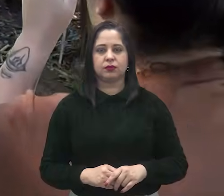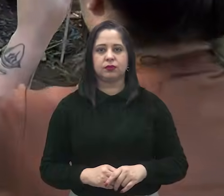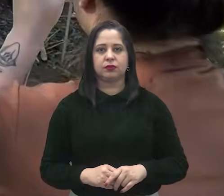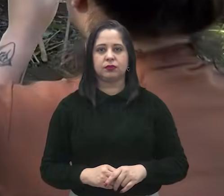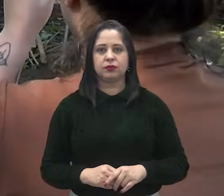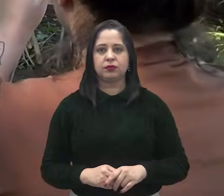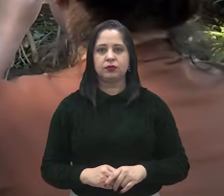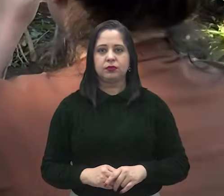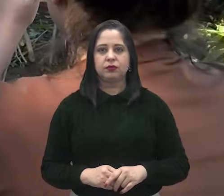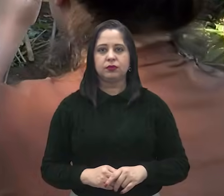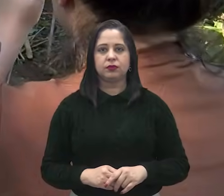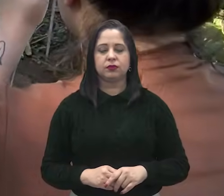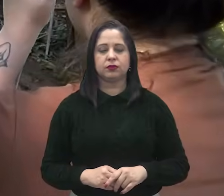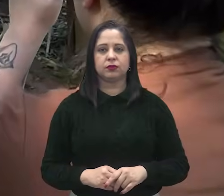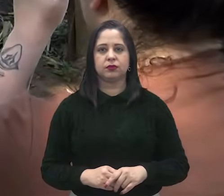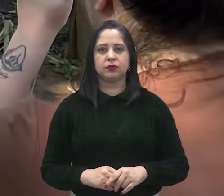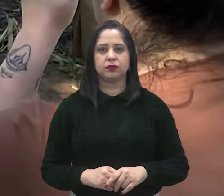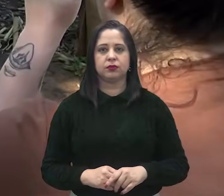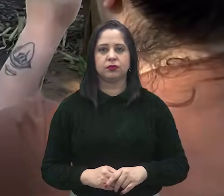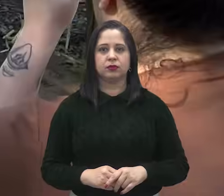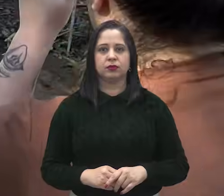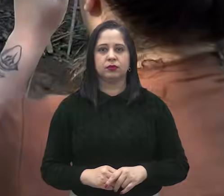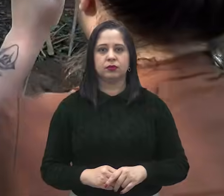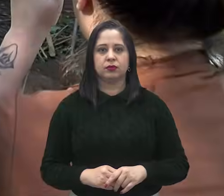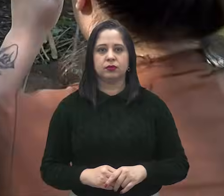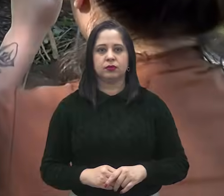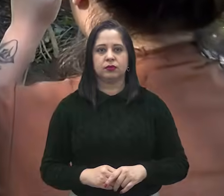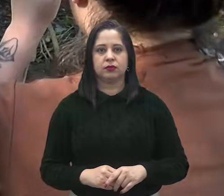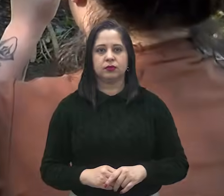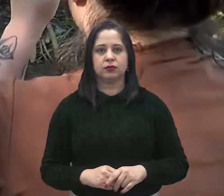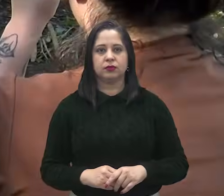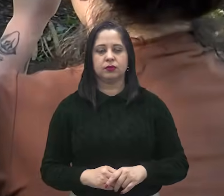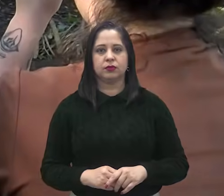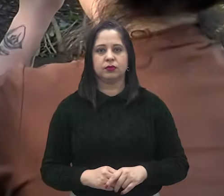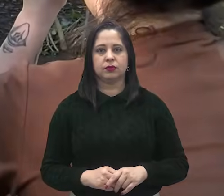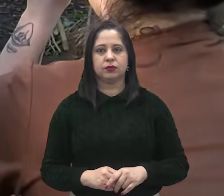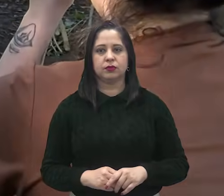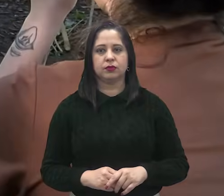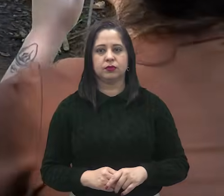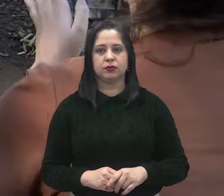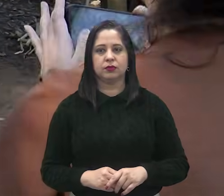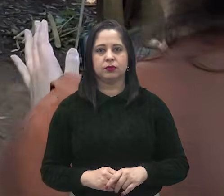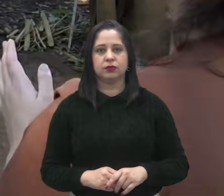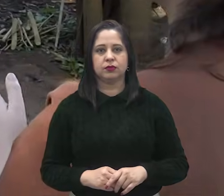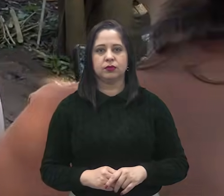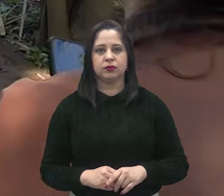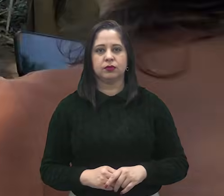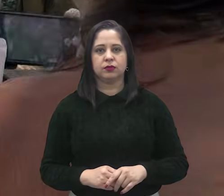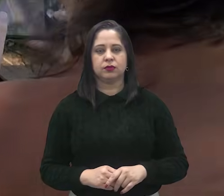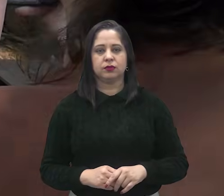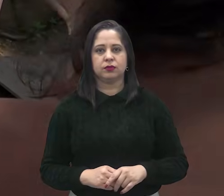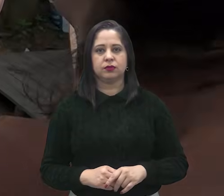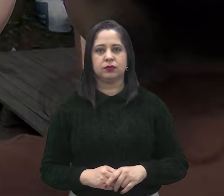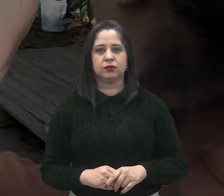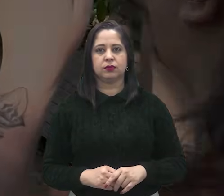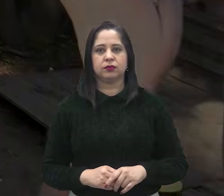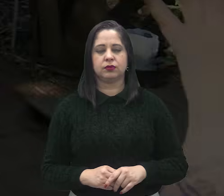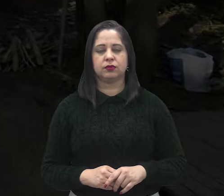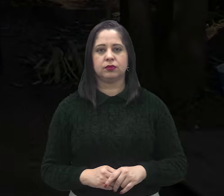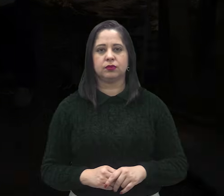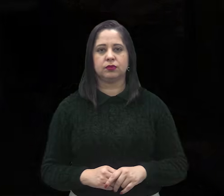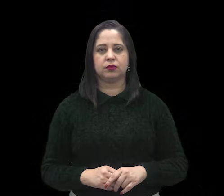Afasta mais, coloca a câmera 2, mente 2, que vai, o pessoal da cabecinha de trás vai ficar com a cabeça normal. Pode afastar